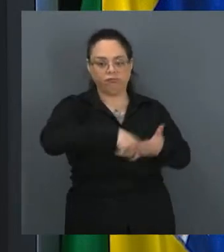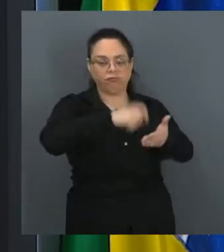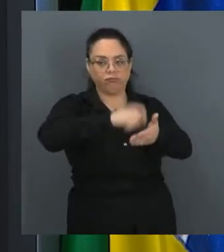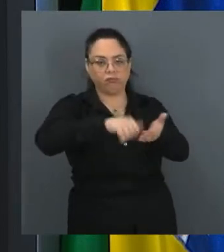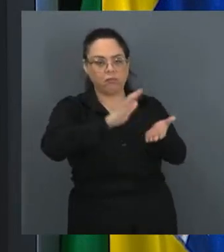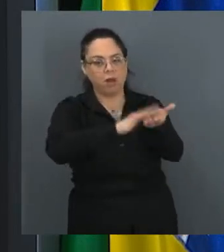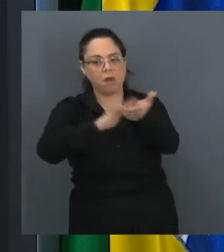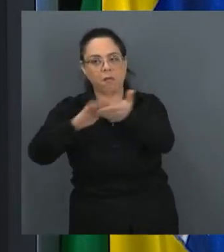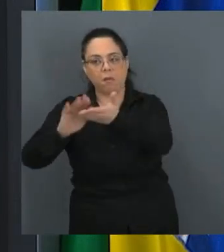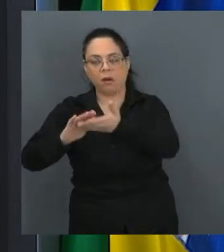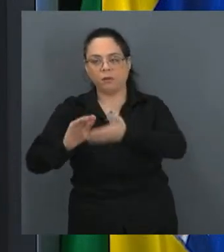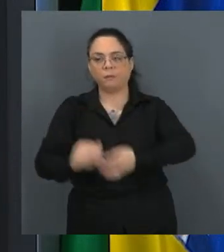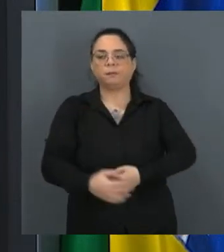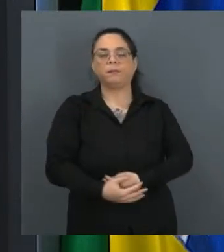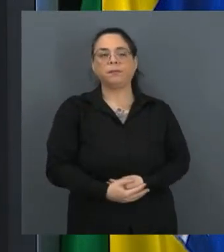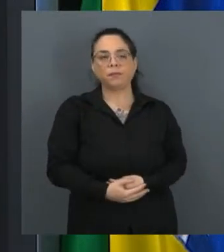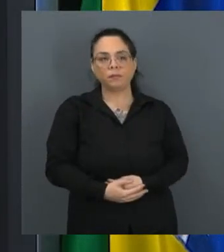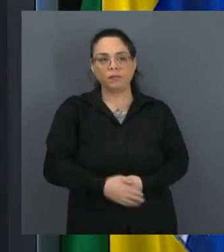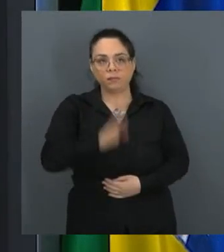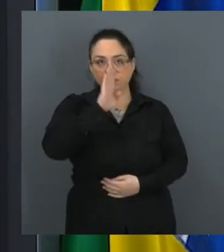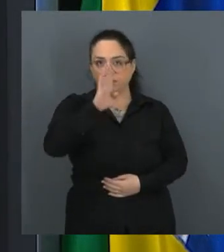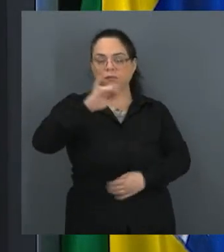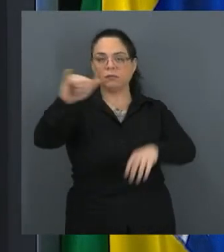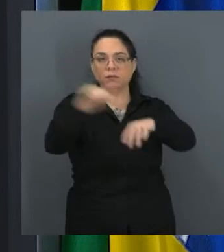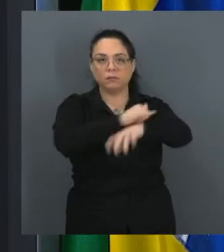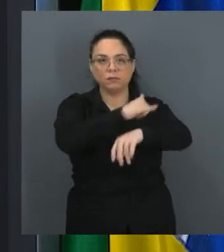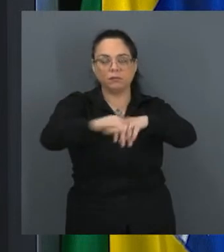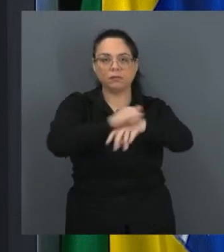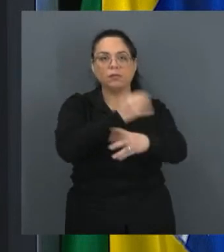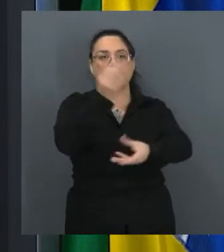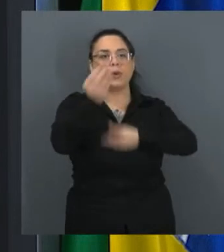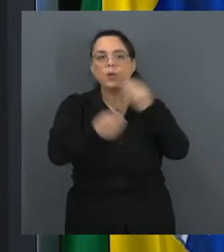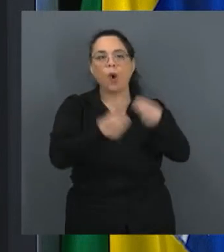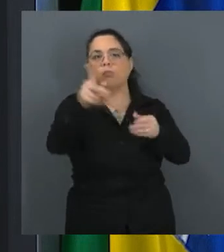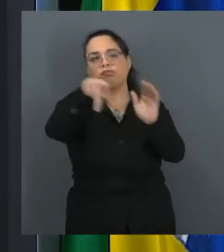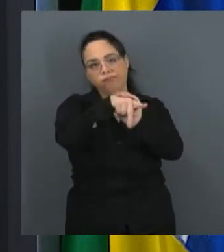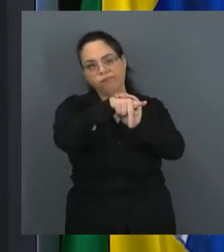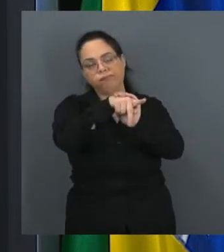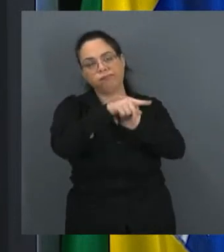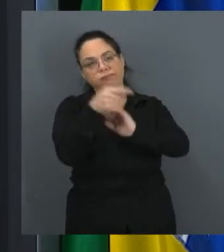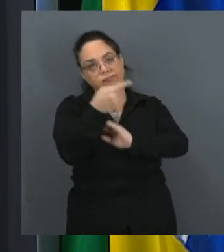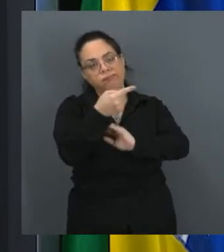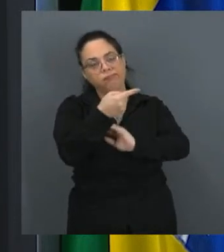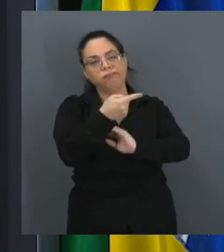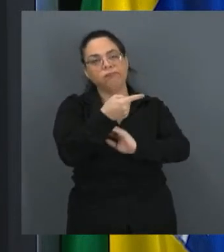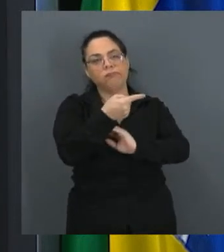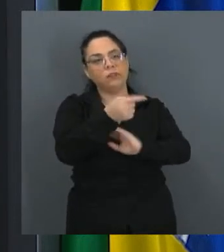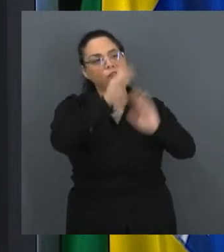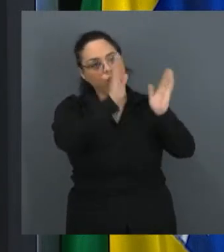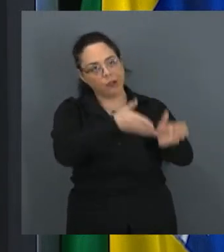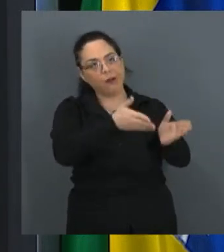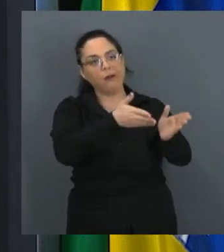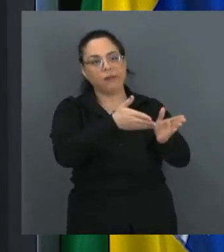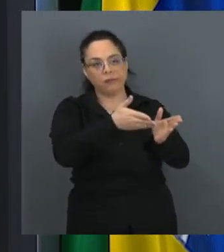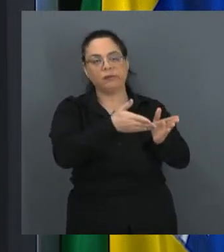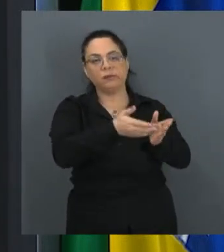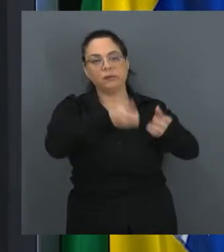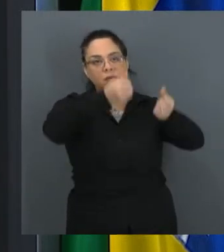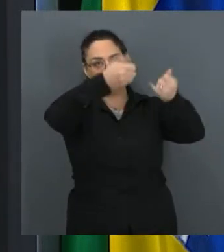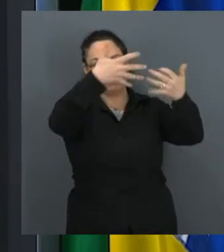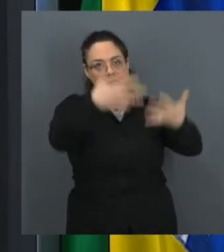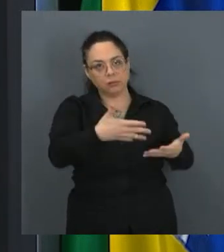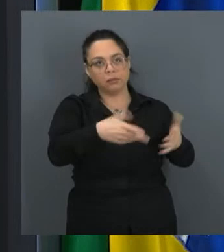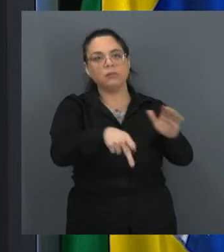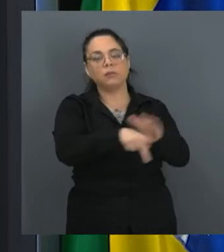dos principais operadores dessa estratégia, né, segundo foi colocado aqui